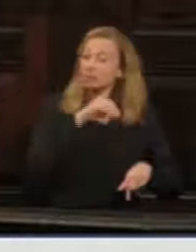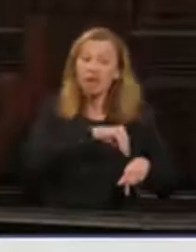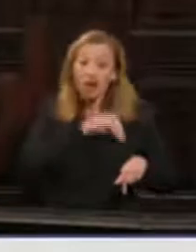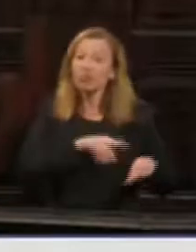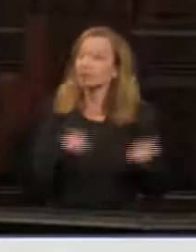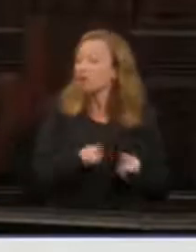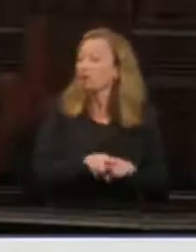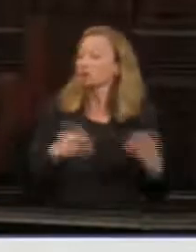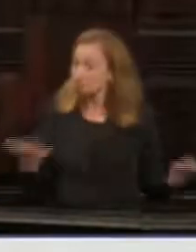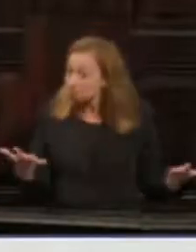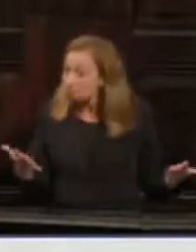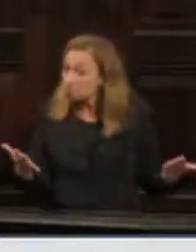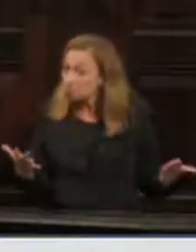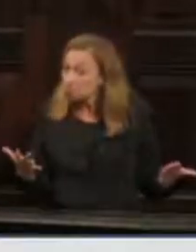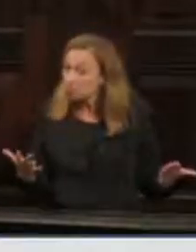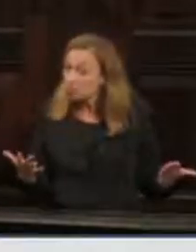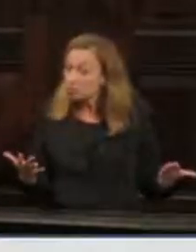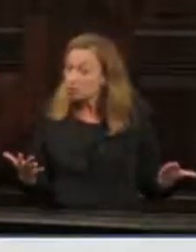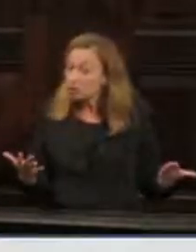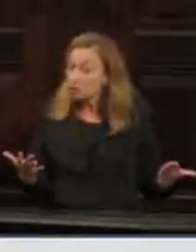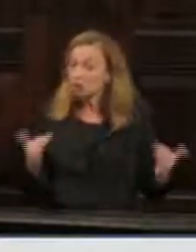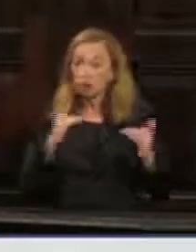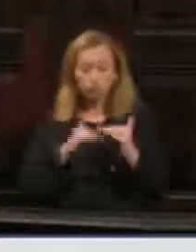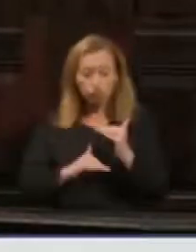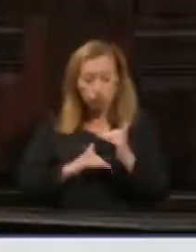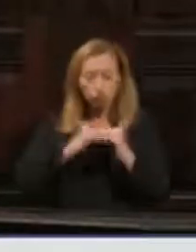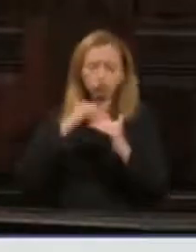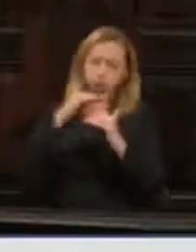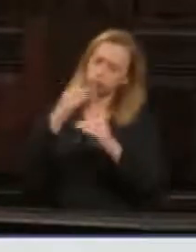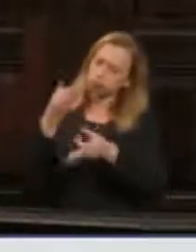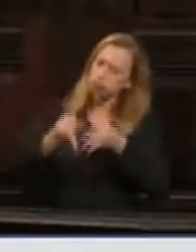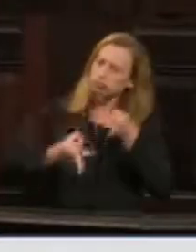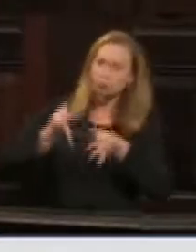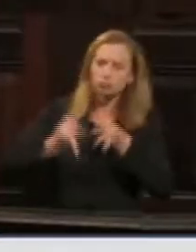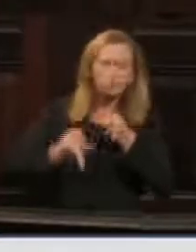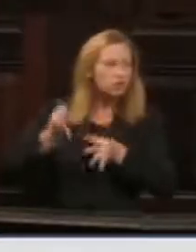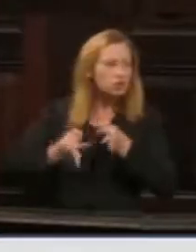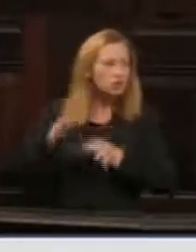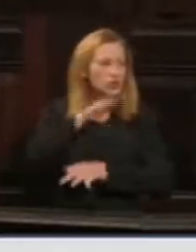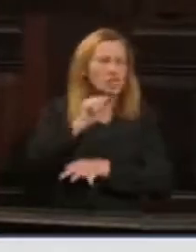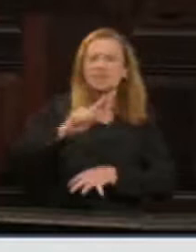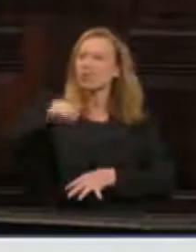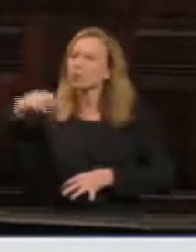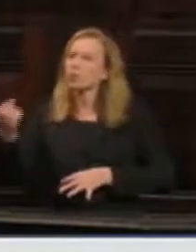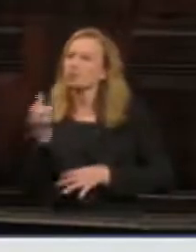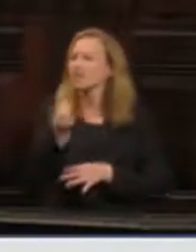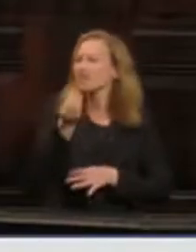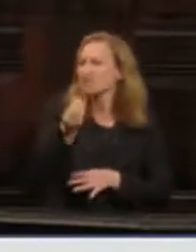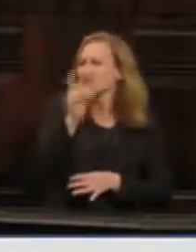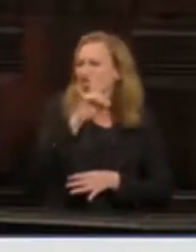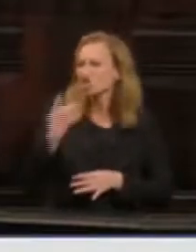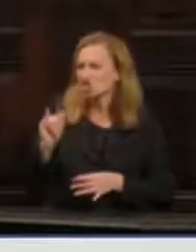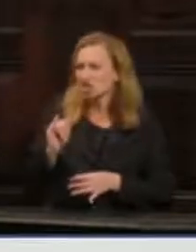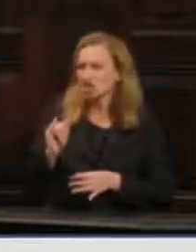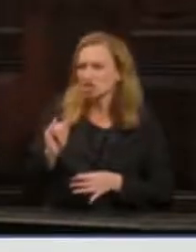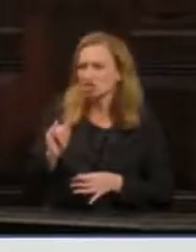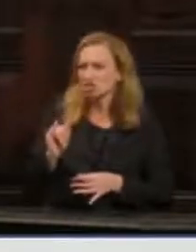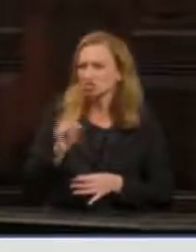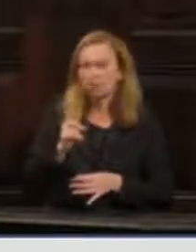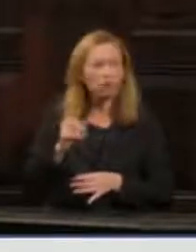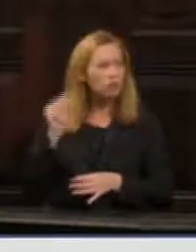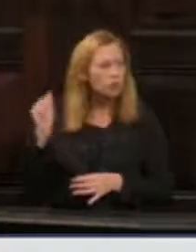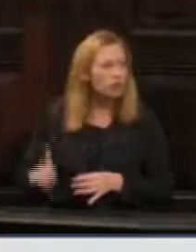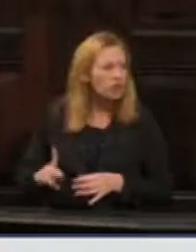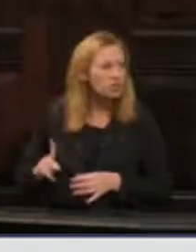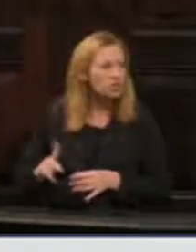tomando posse, que os suplentes possam ser chamados, que nesses 60, depois de 60 dias, se não for aprovado, os suplentes possam ser chamados, e que se